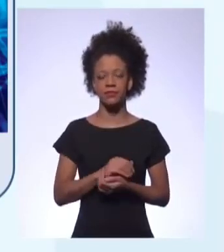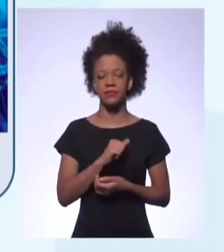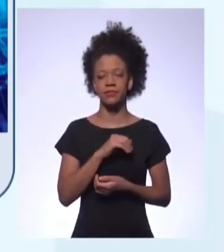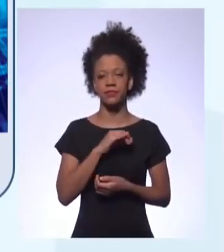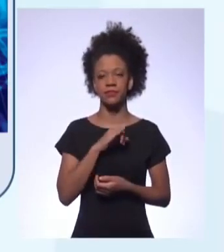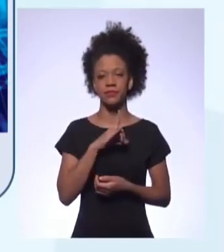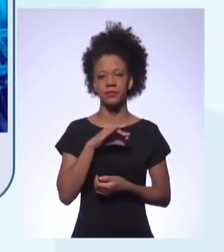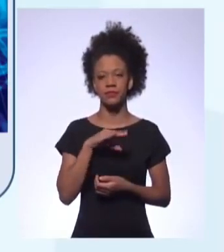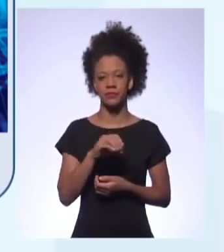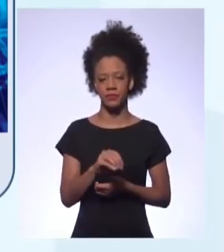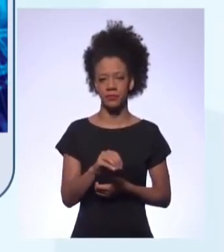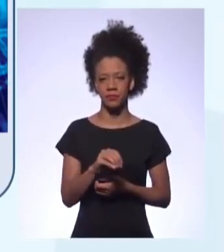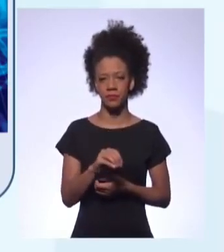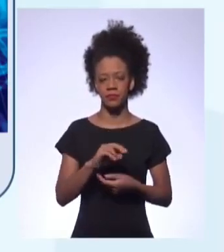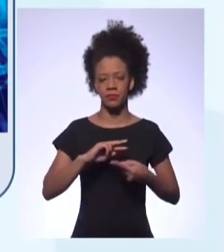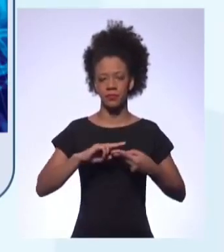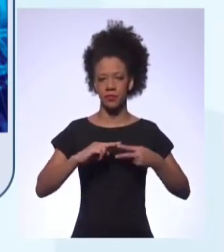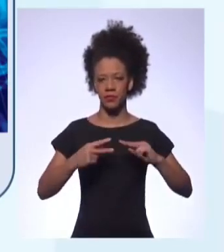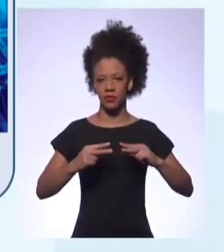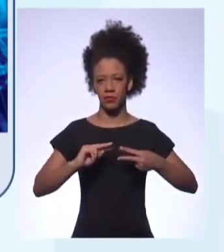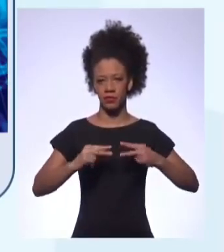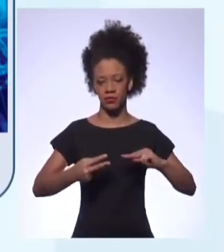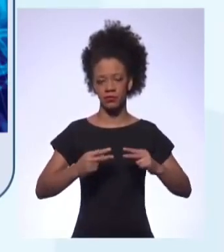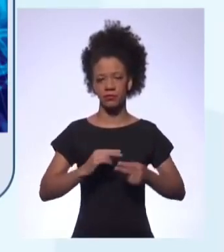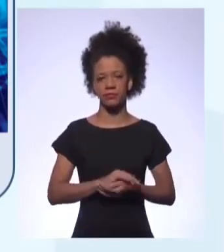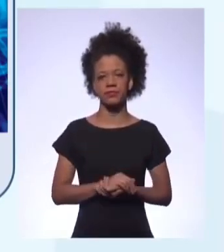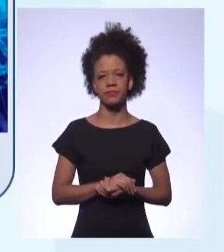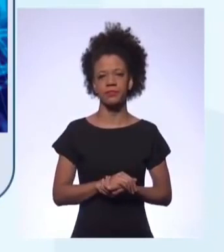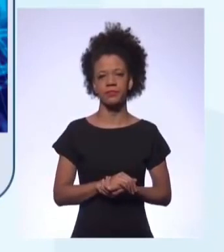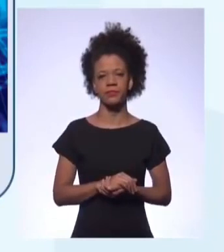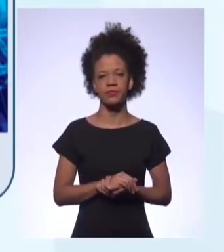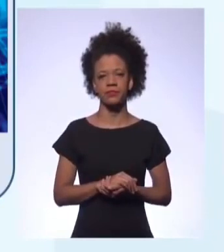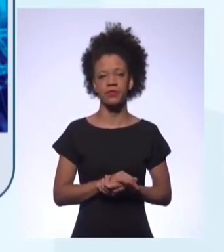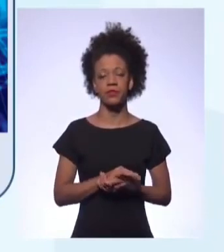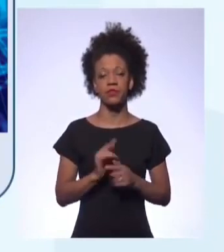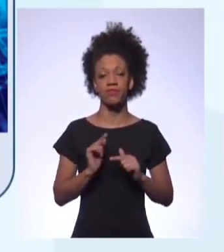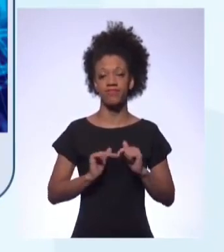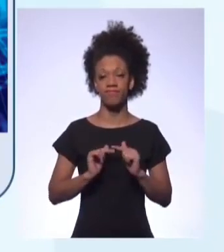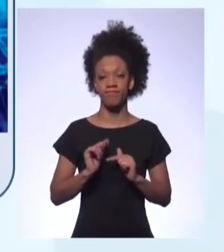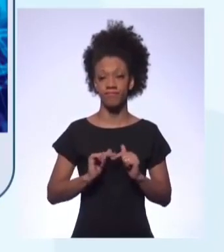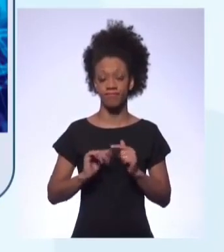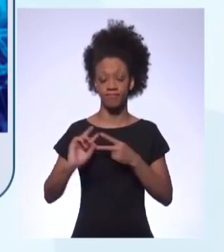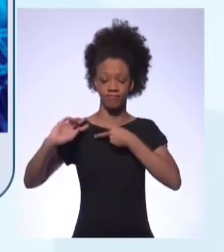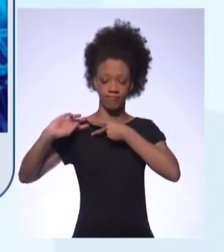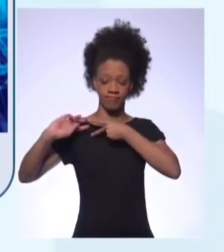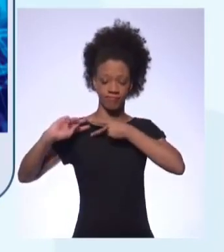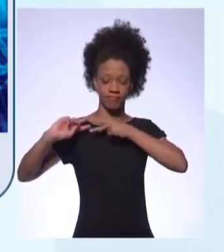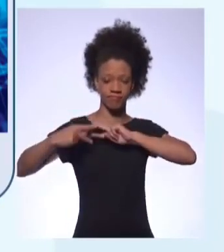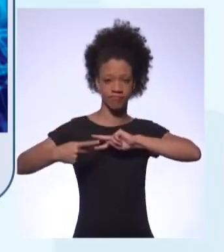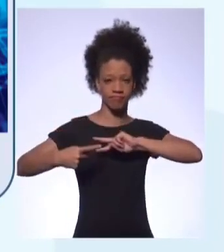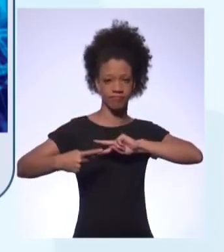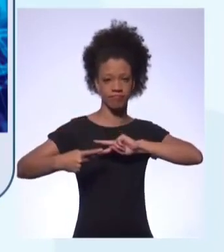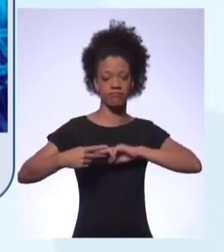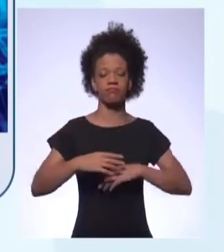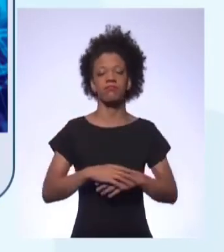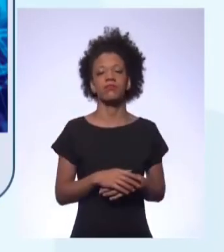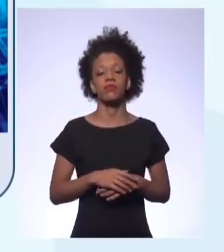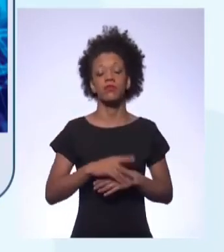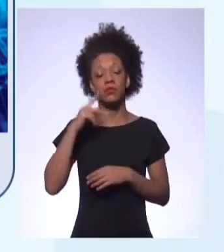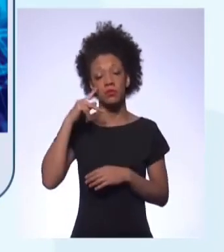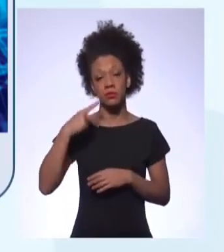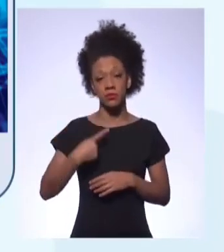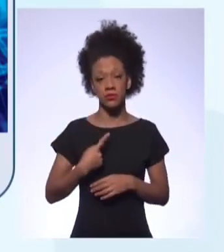desoxirribonucleico is the hereditary material in humans é o material hereditário nos humanos and